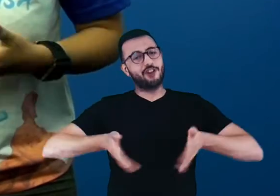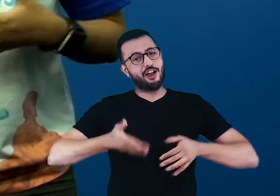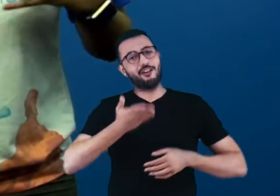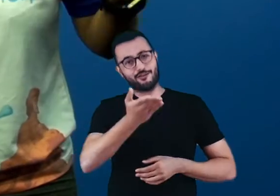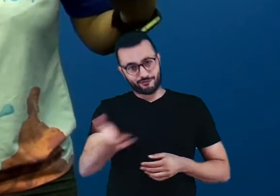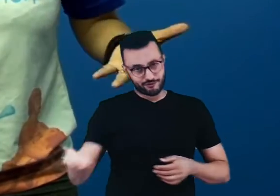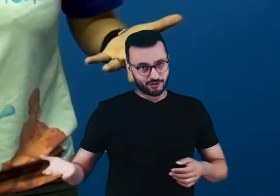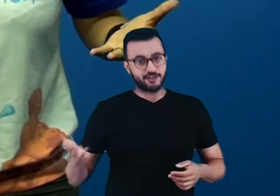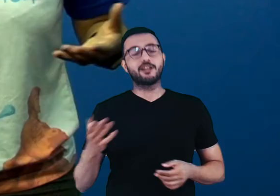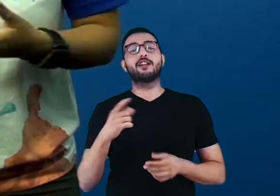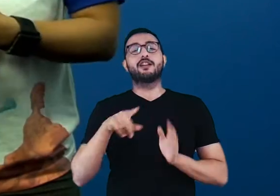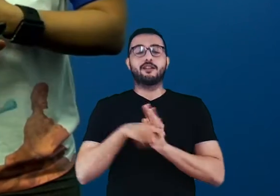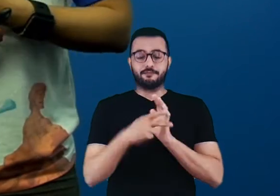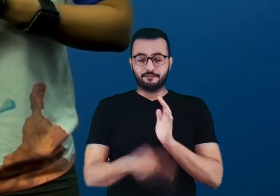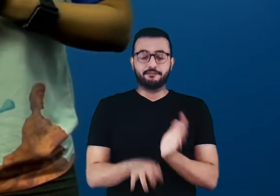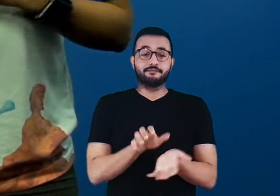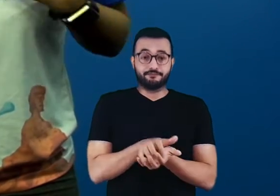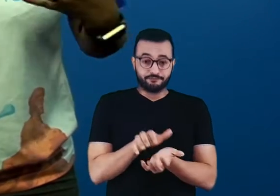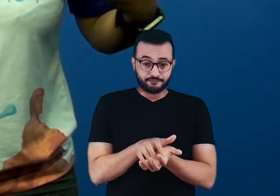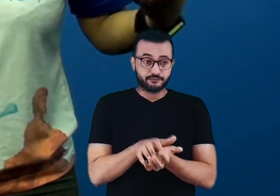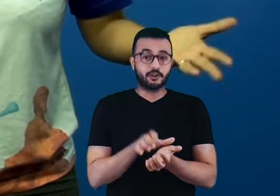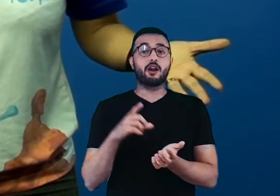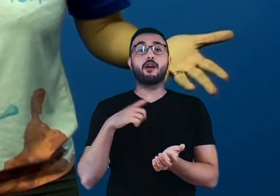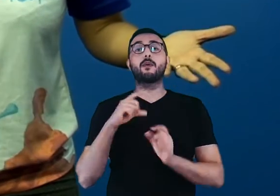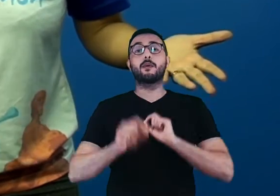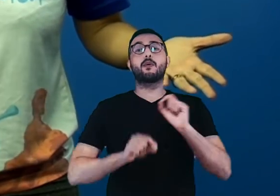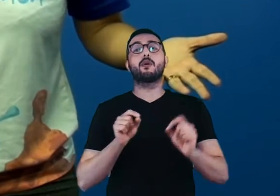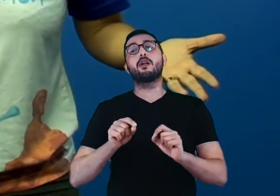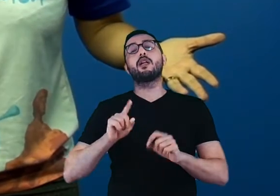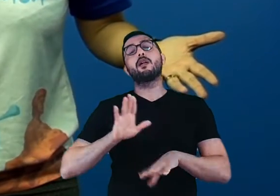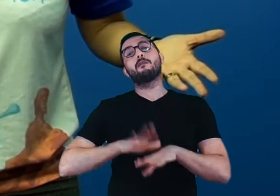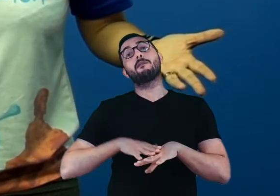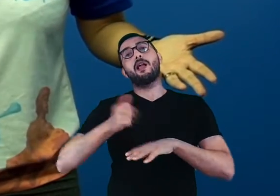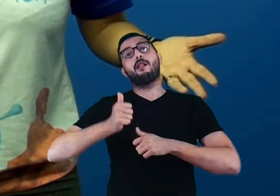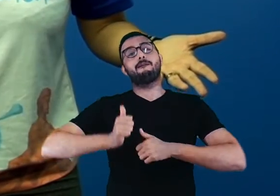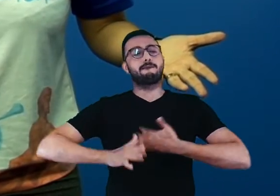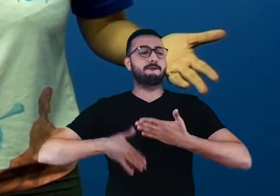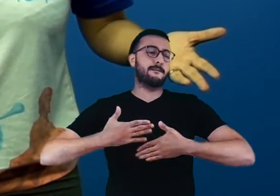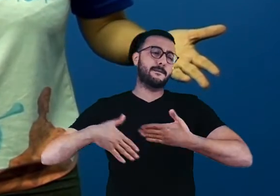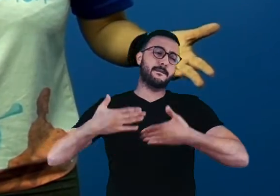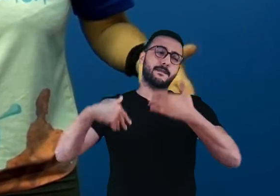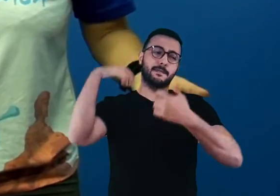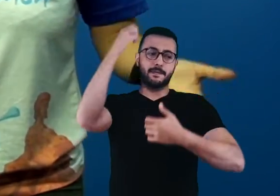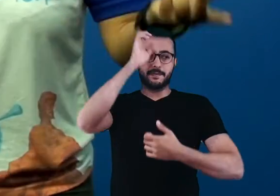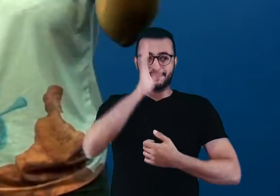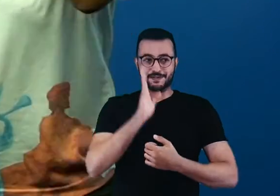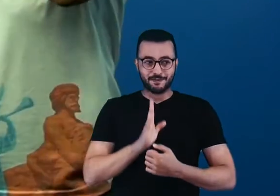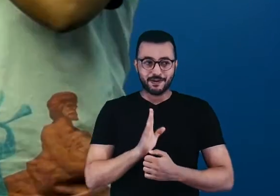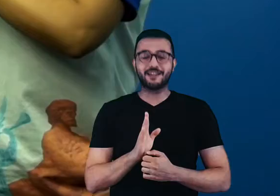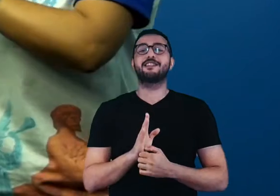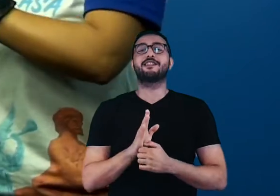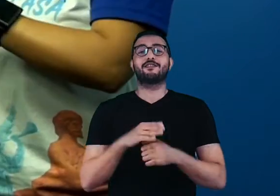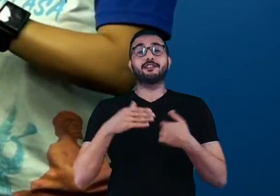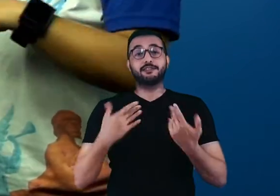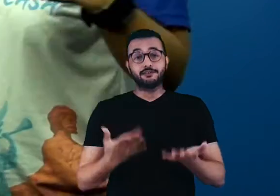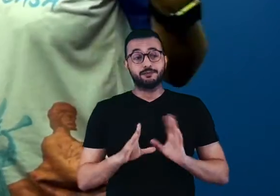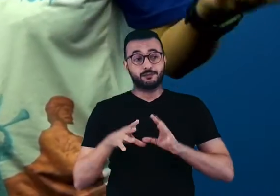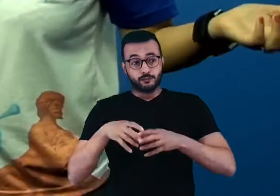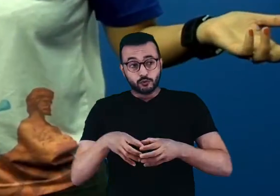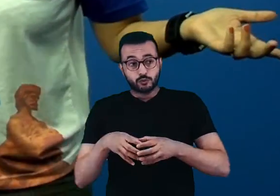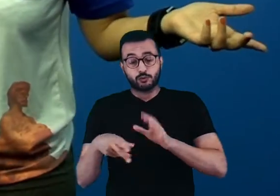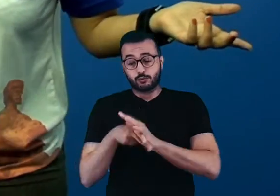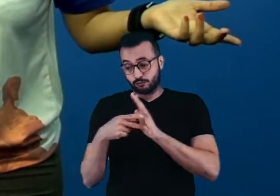com vocês, que a província de Pernambuco foi uma daquelas que melhor prosperou aqui no Brasil. Então, os